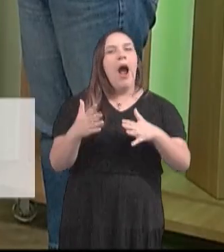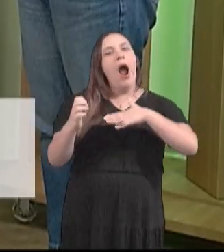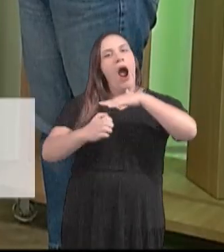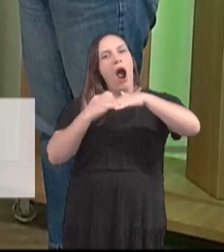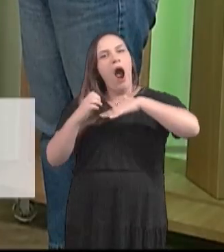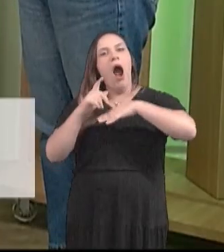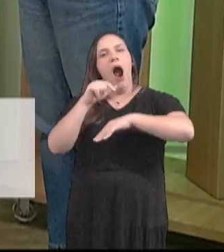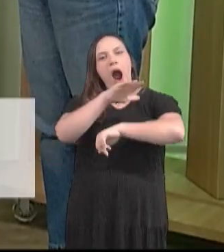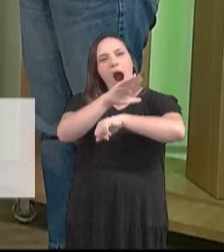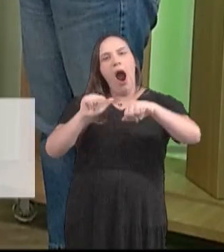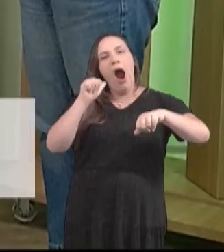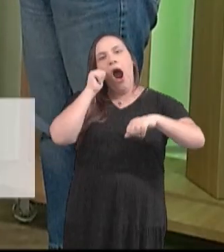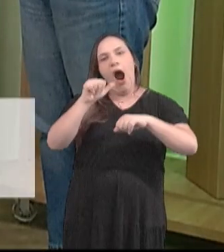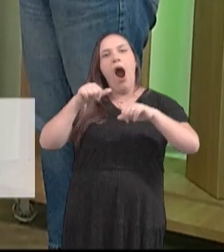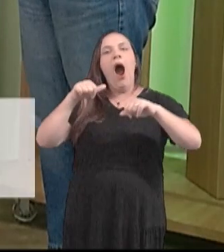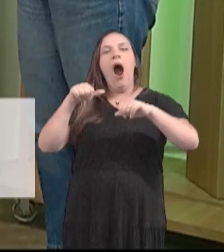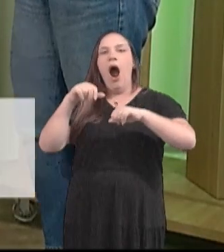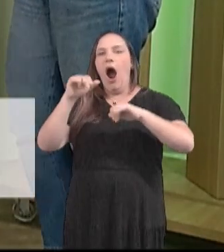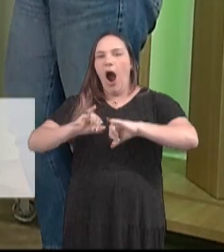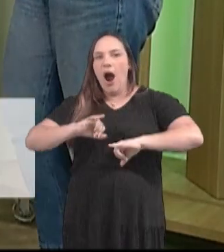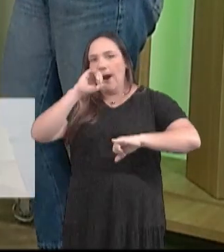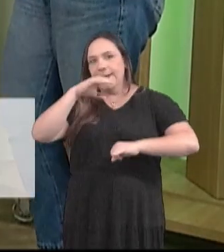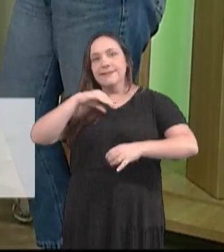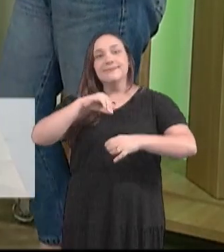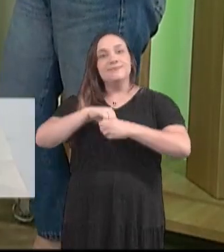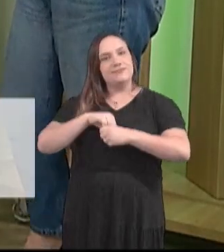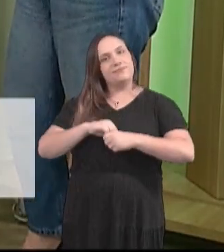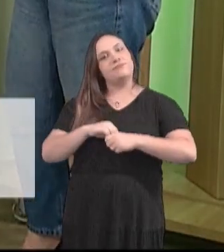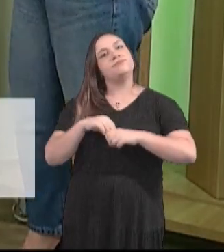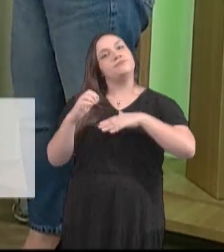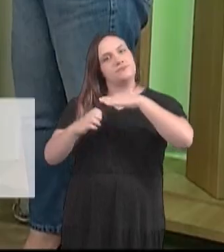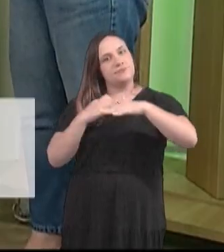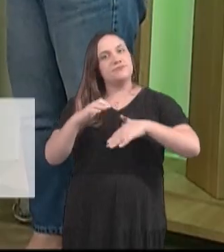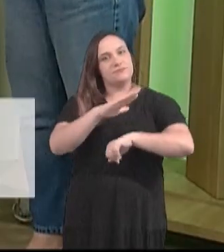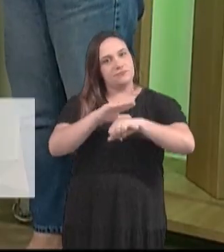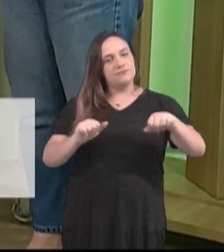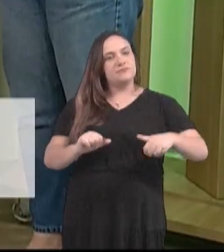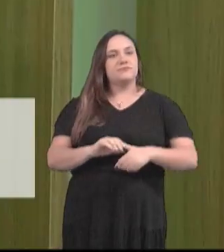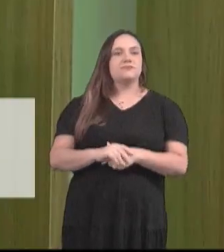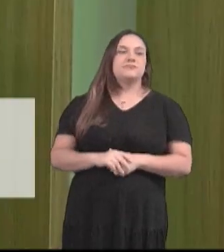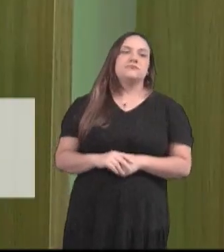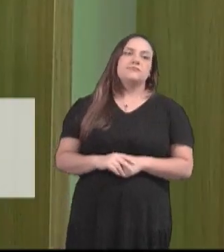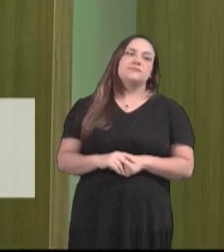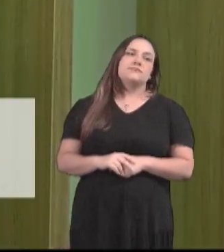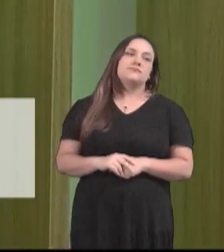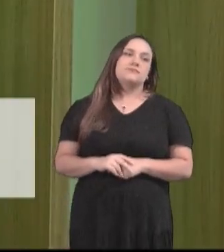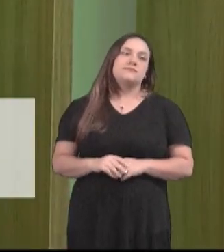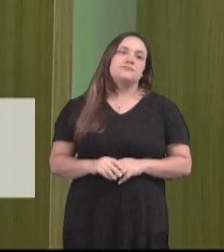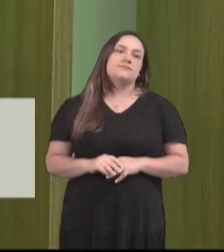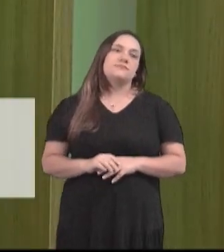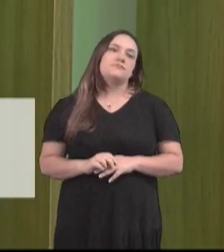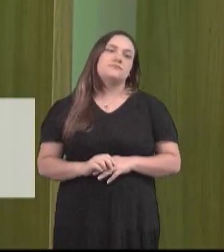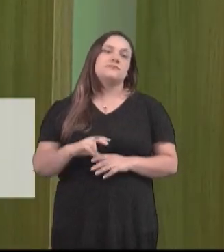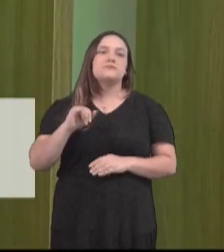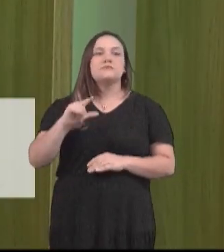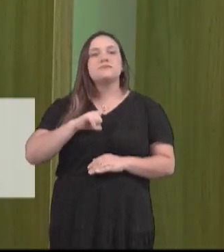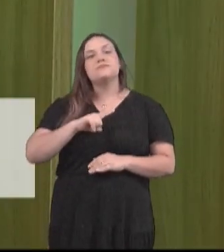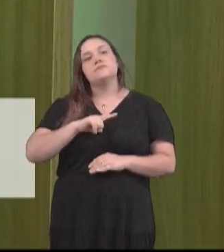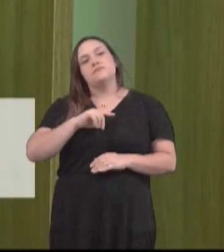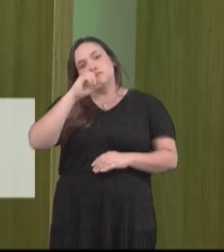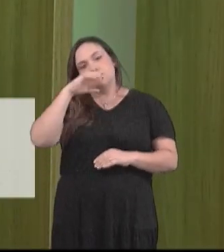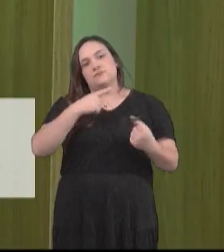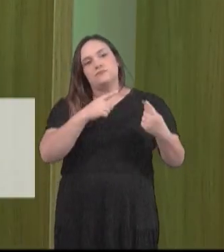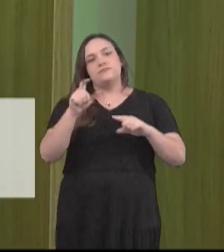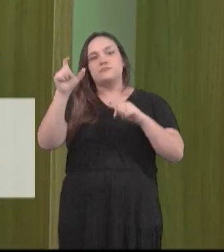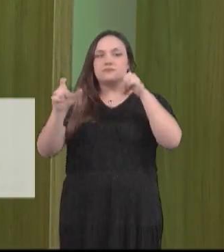às contratações a essas mulheres. Lembrando sempre que, em caso de violência contra a mulher,